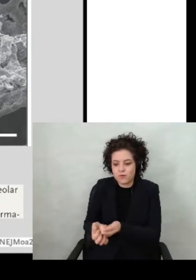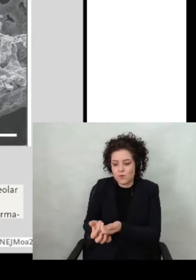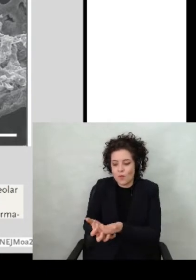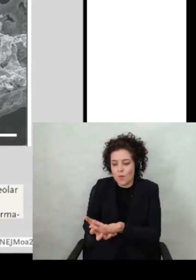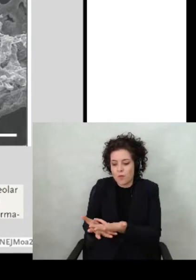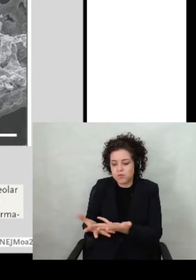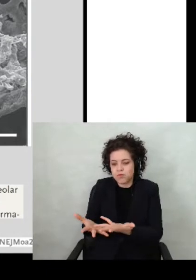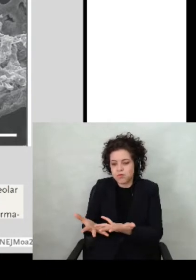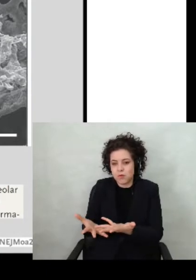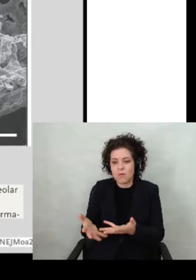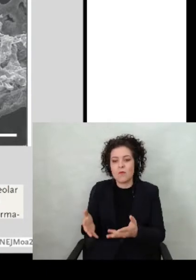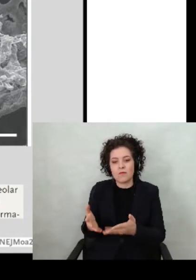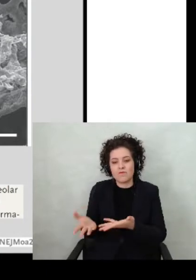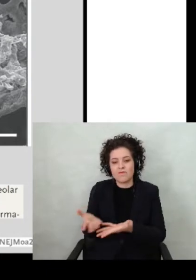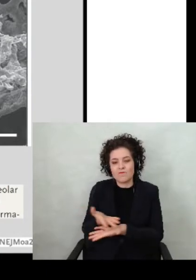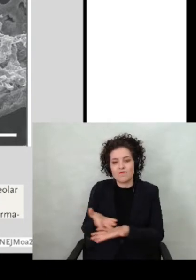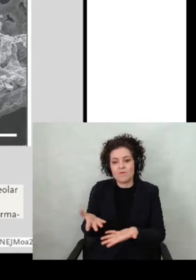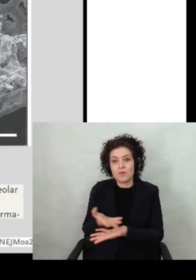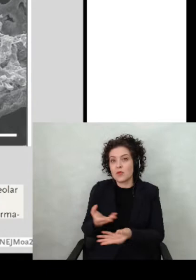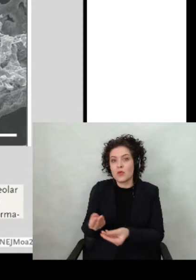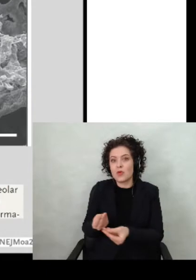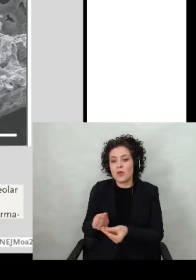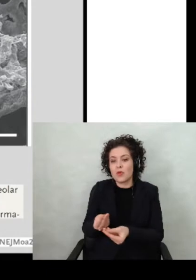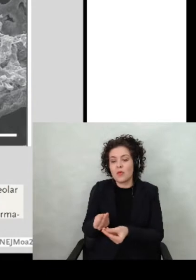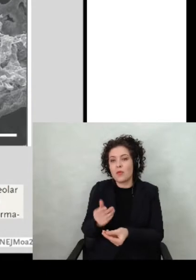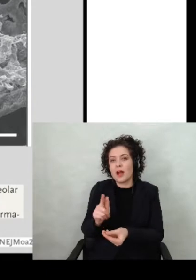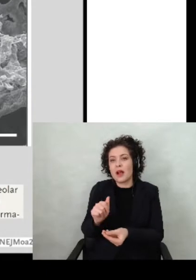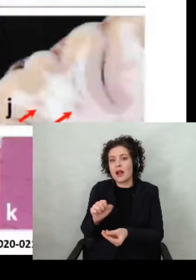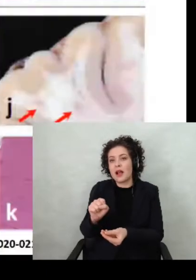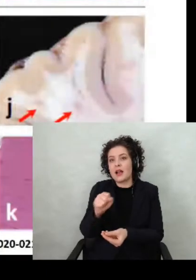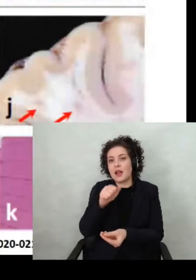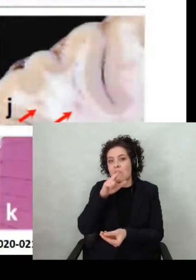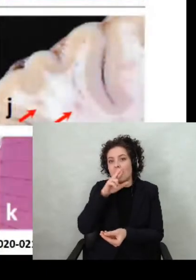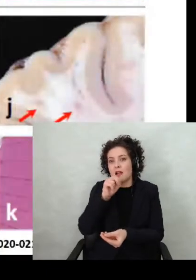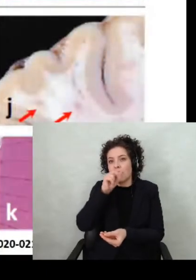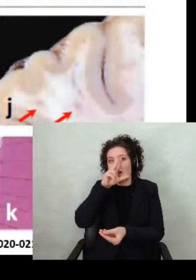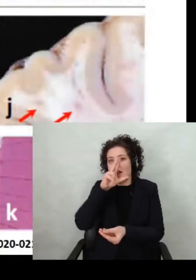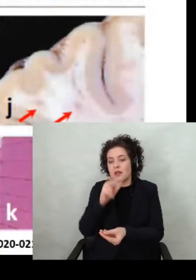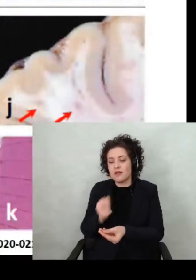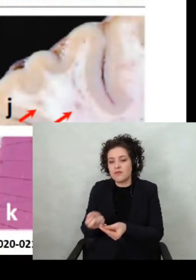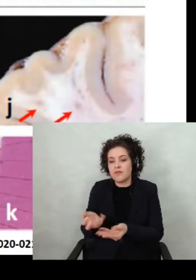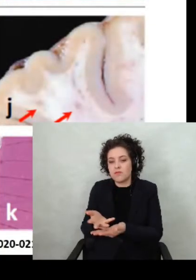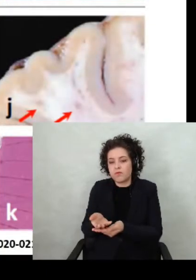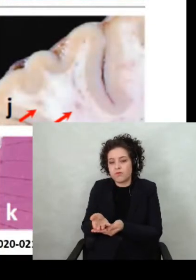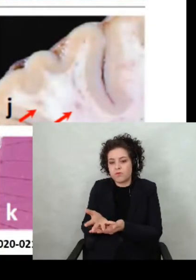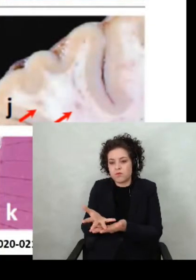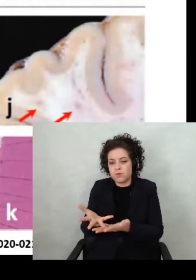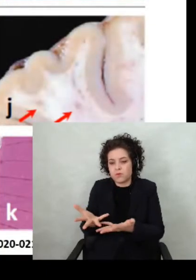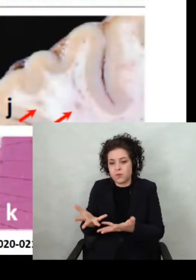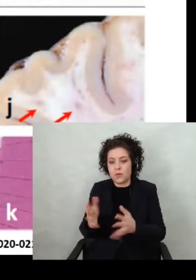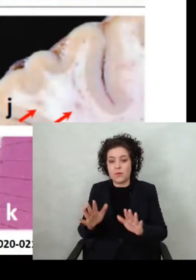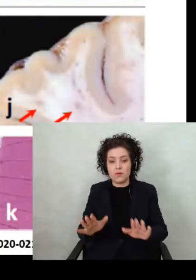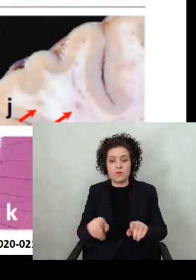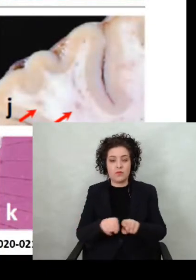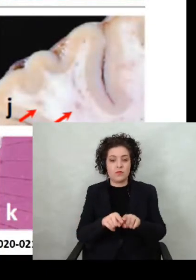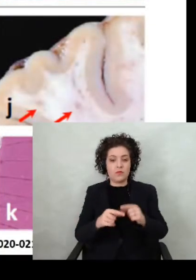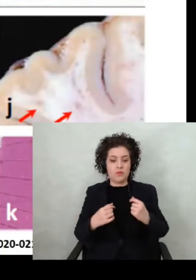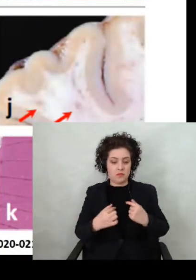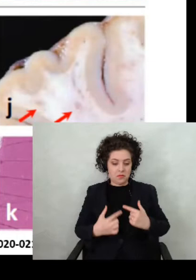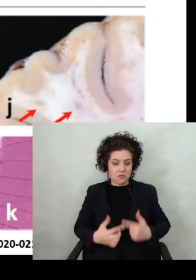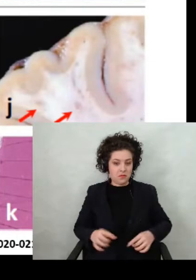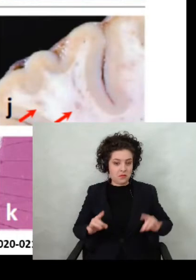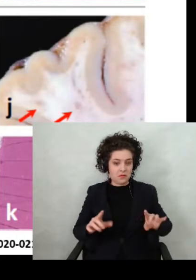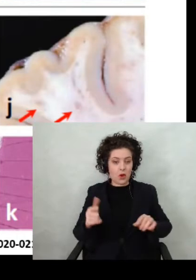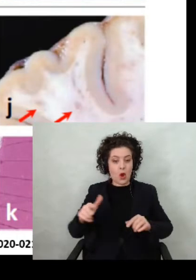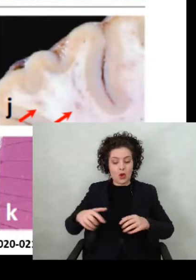de troca gasosa e de disfunção pulmonar. Além do pulmão, vários outros